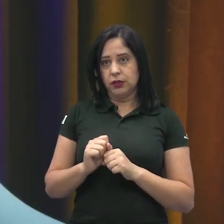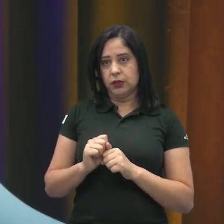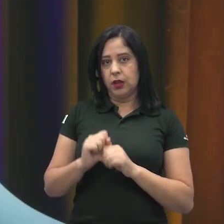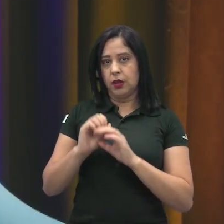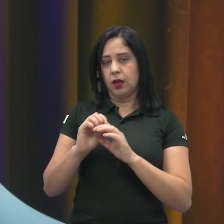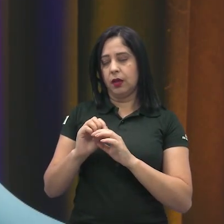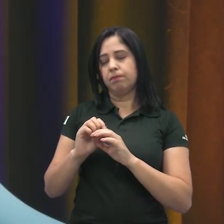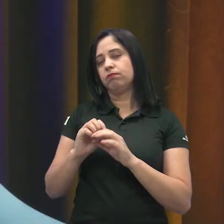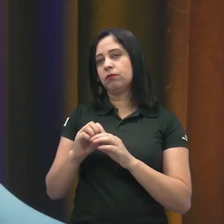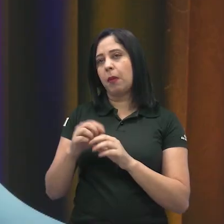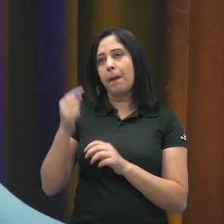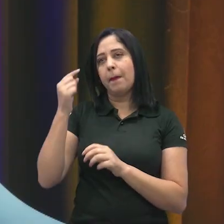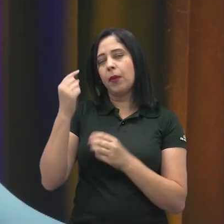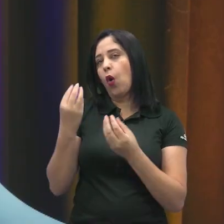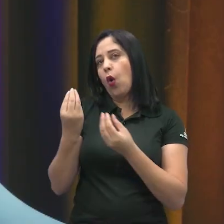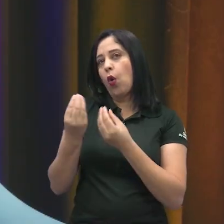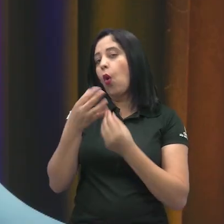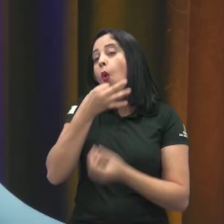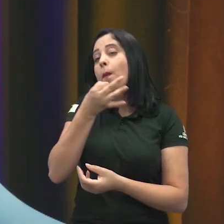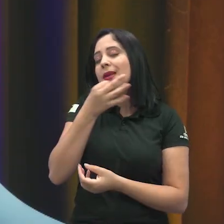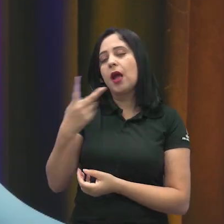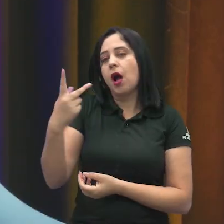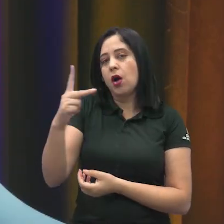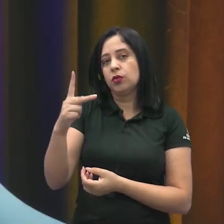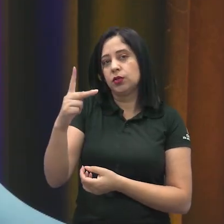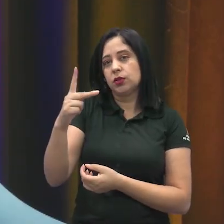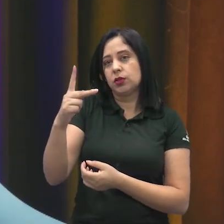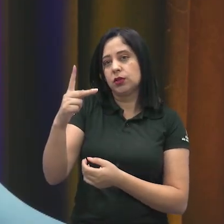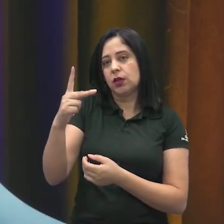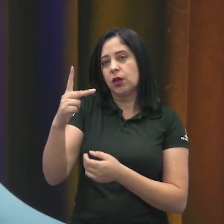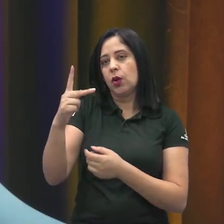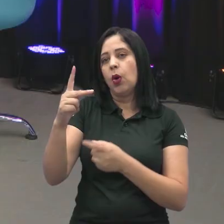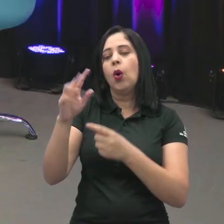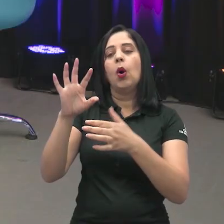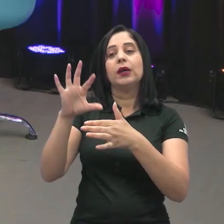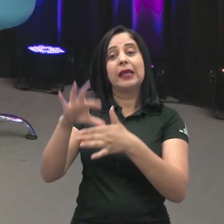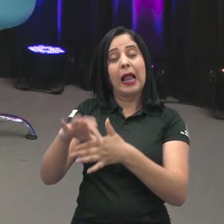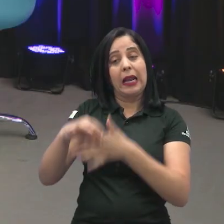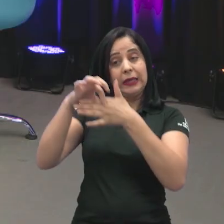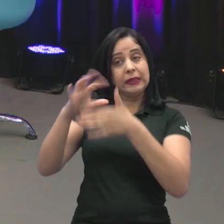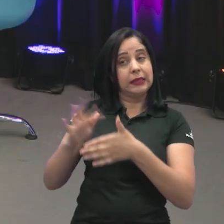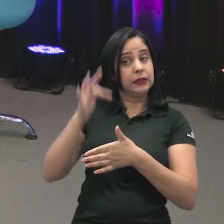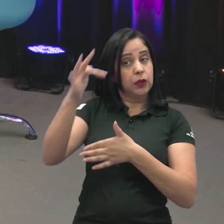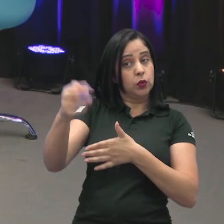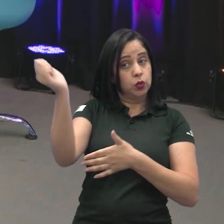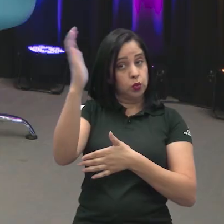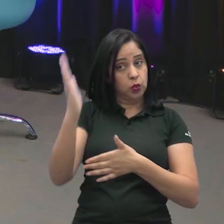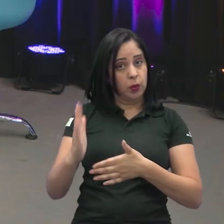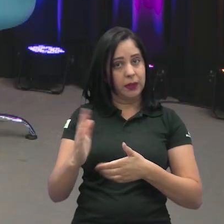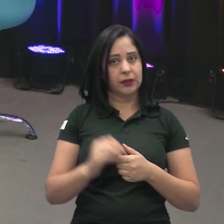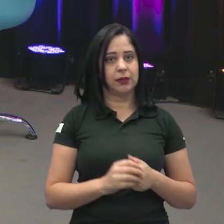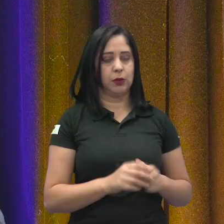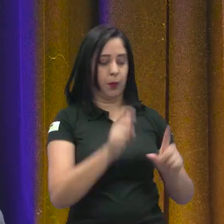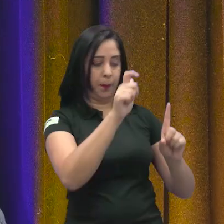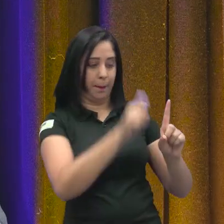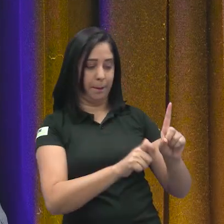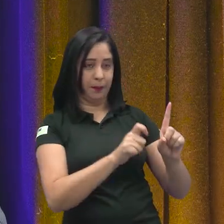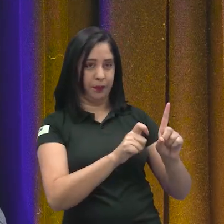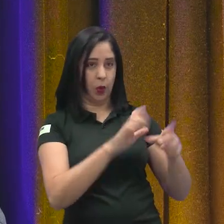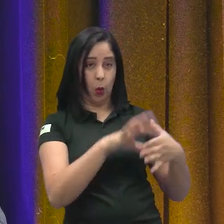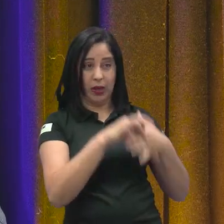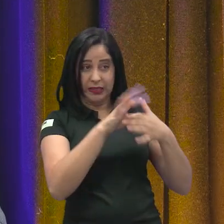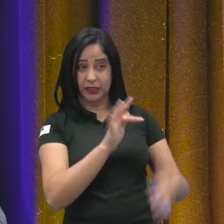o futuro da liderança no Brasil, baseada nas tendências? O líder do